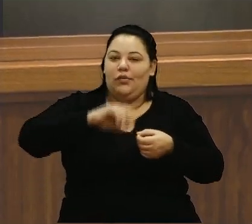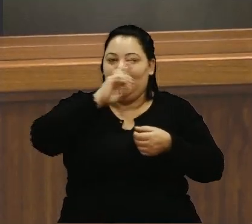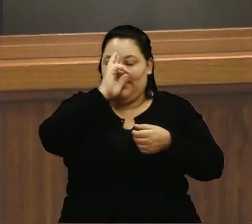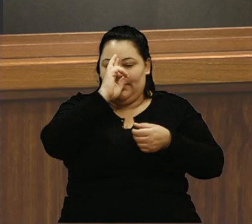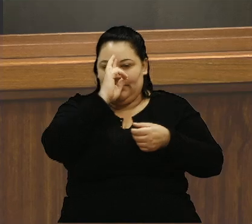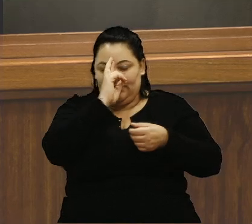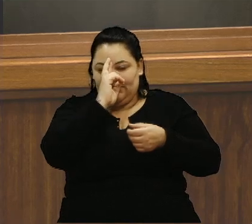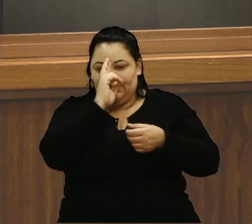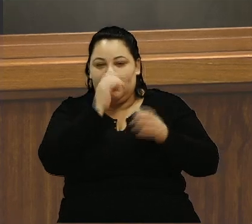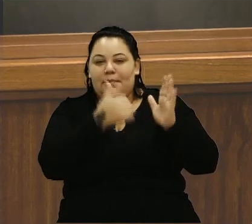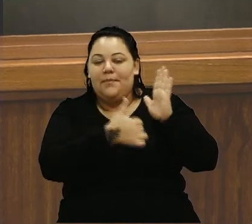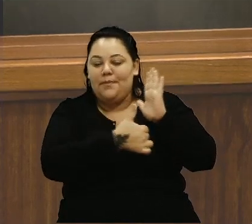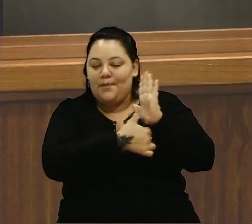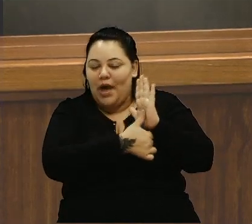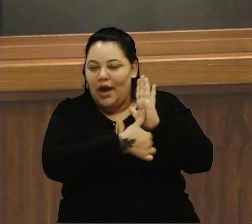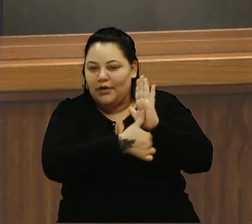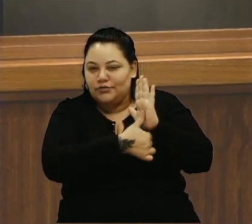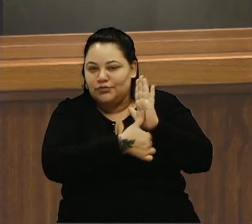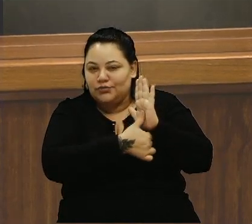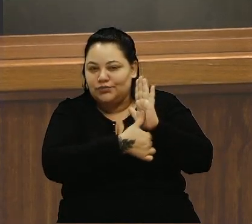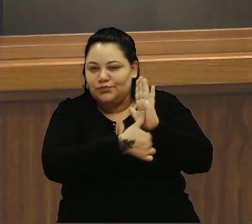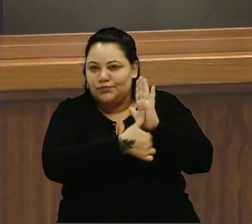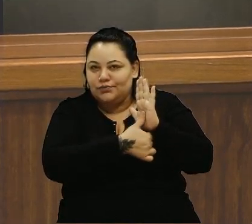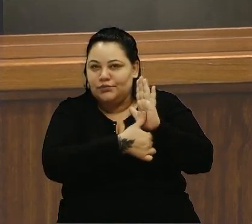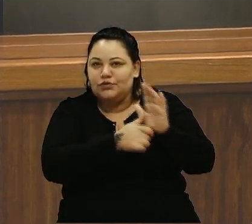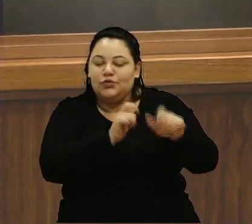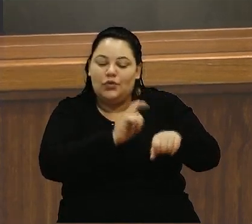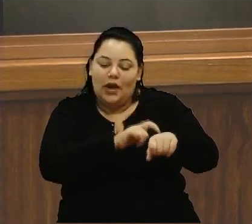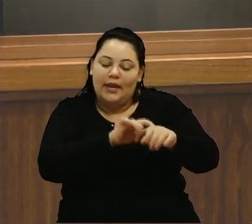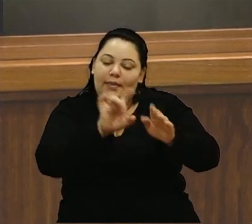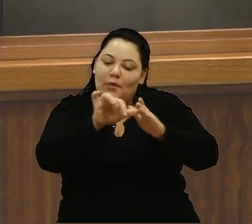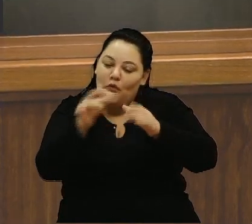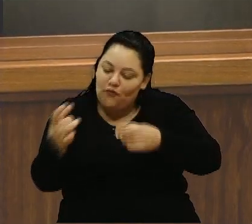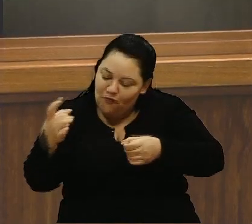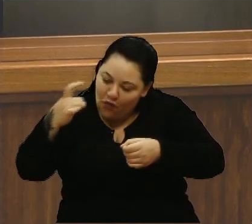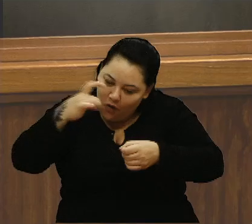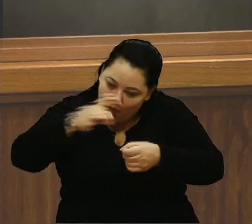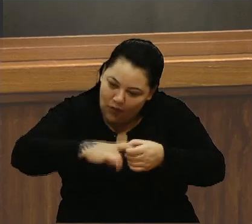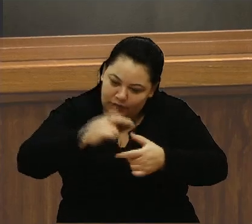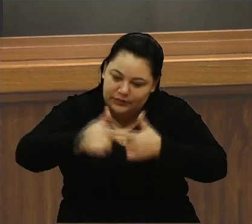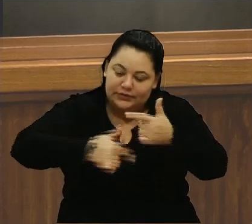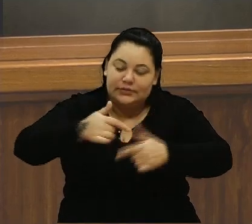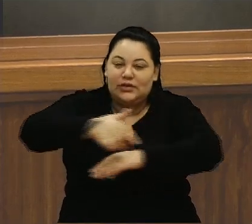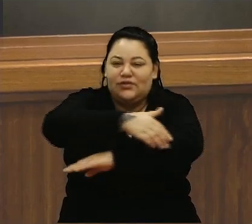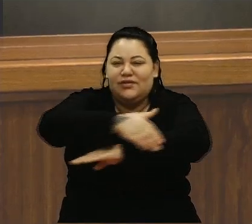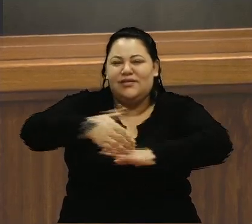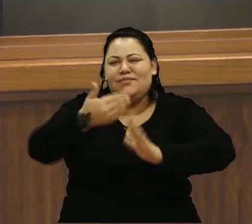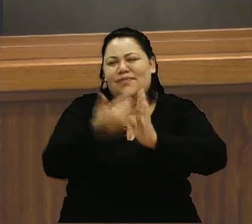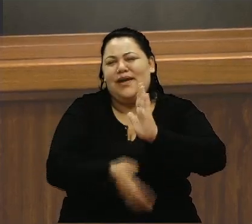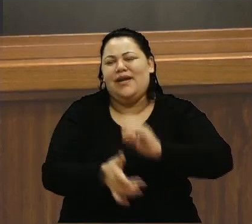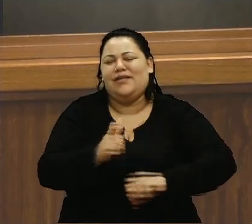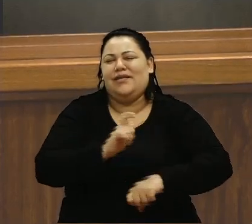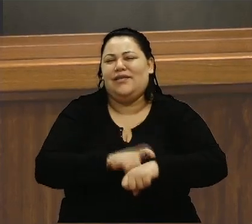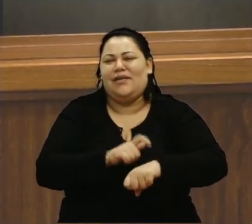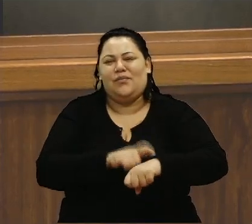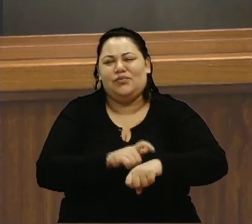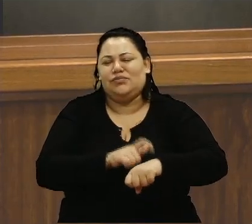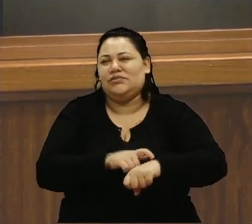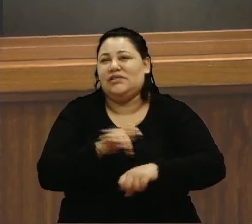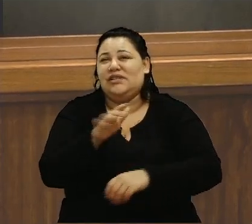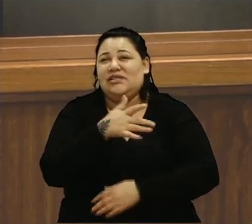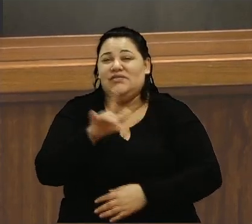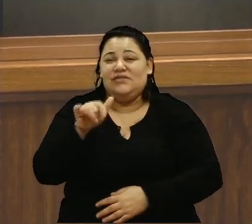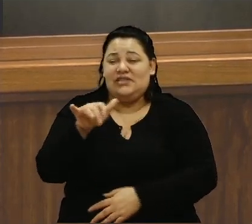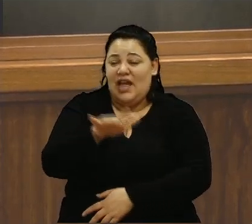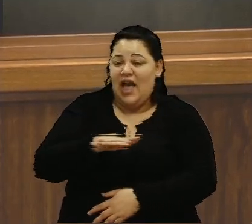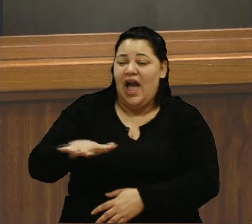para bater o ponto e voltar ao trabalho, perdem um tempo, muitas vezes são áreas